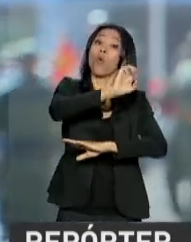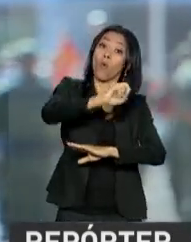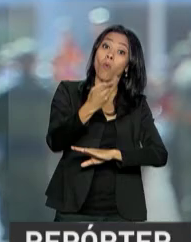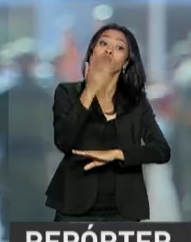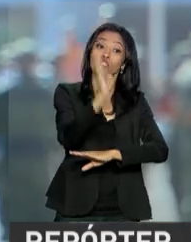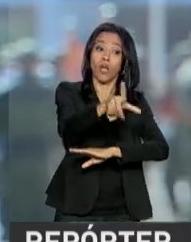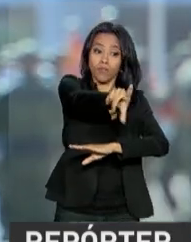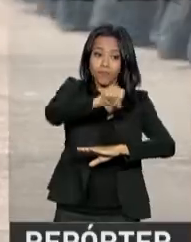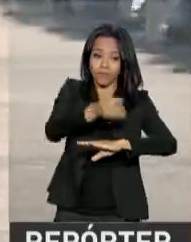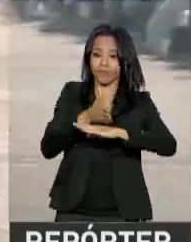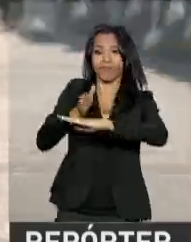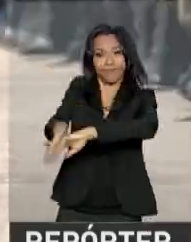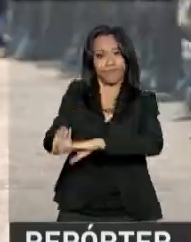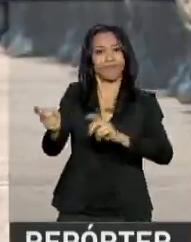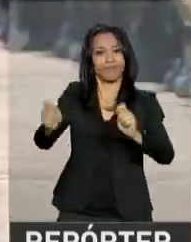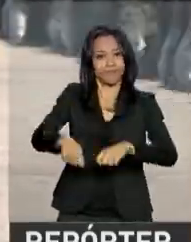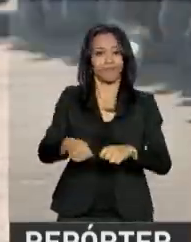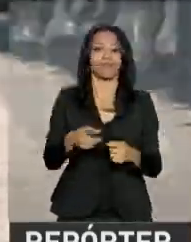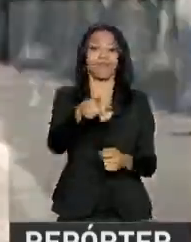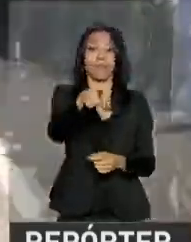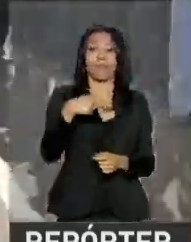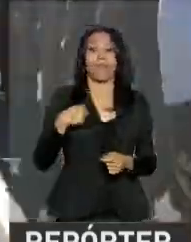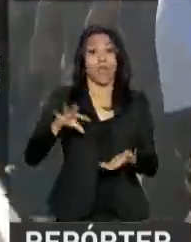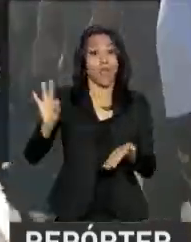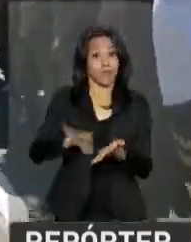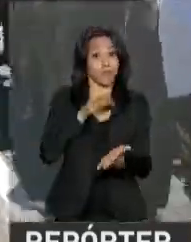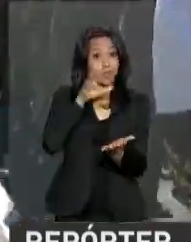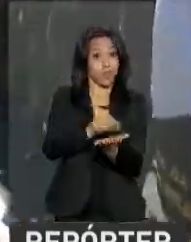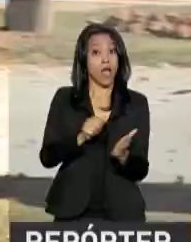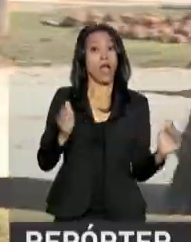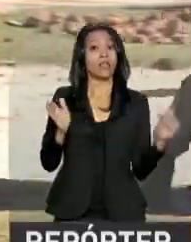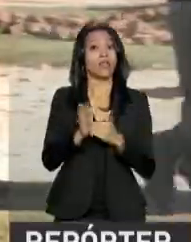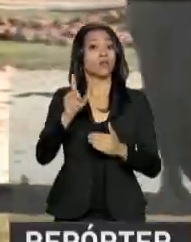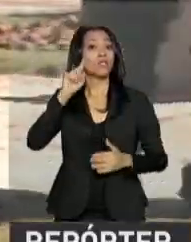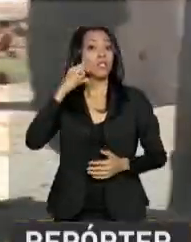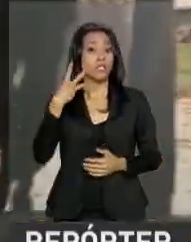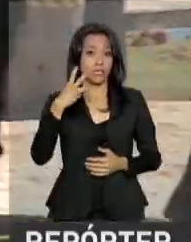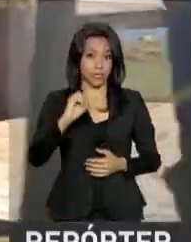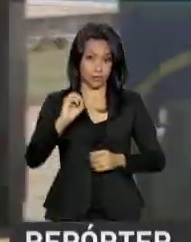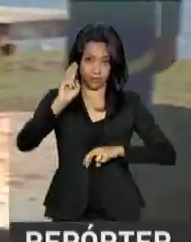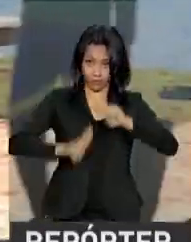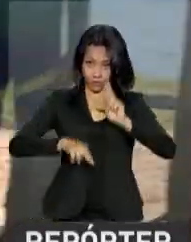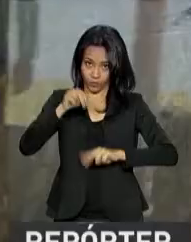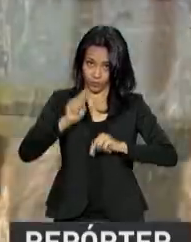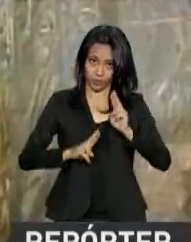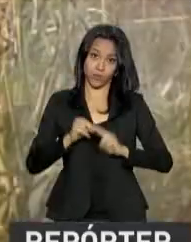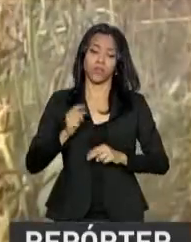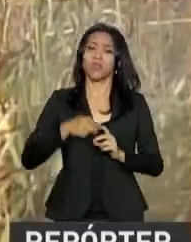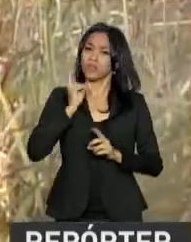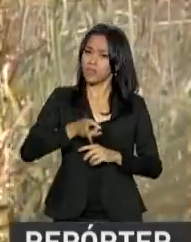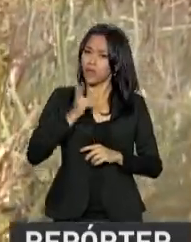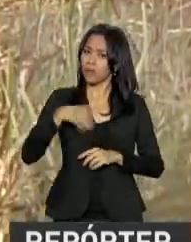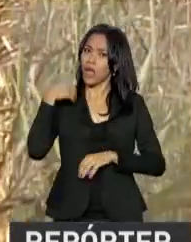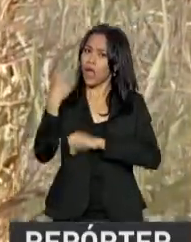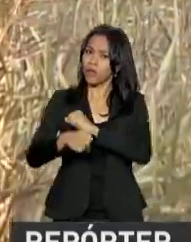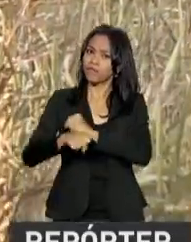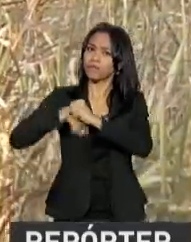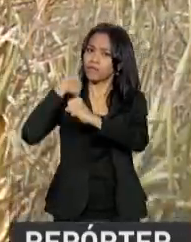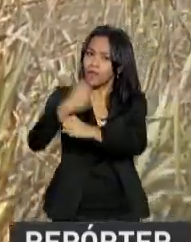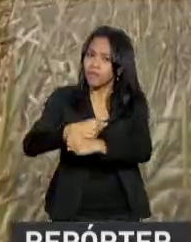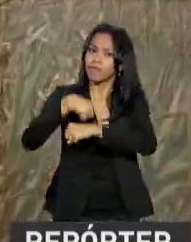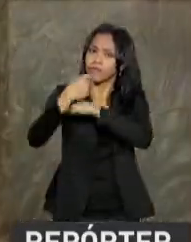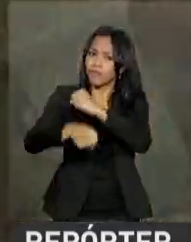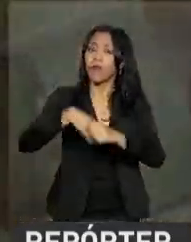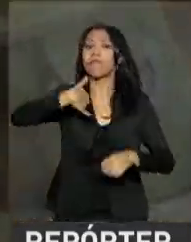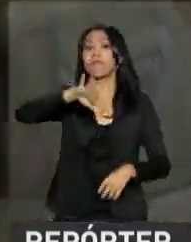militar o alistamento deve ser feito até o dia 30 de junho anualmente segundo o ine sério da defesa